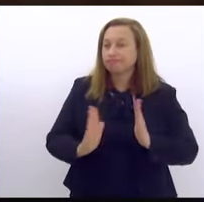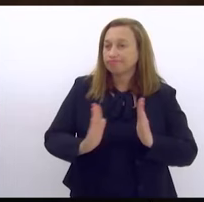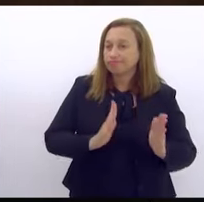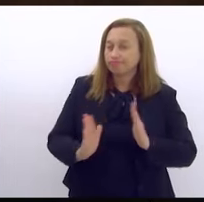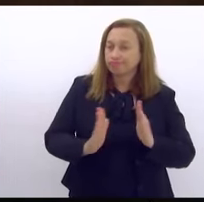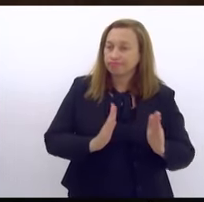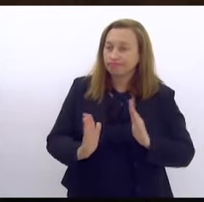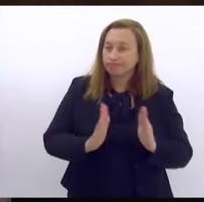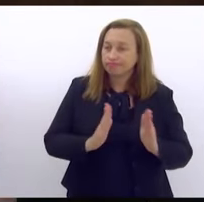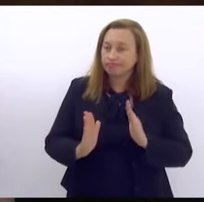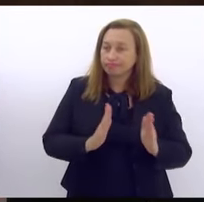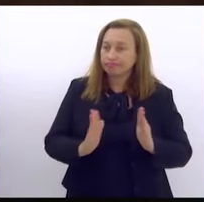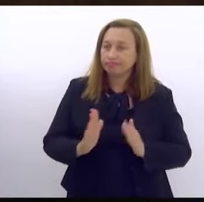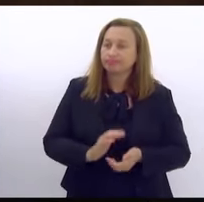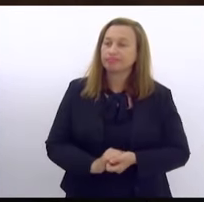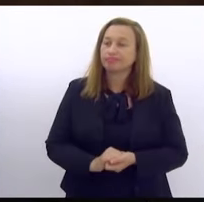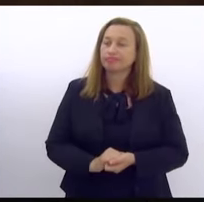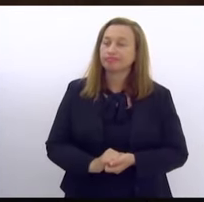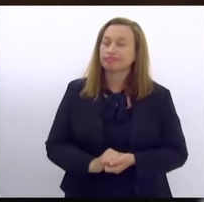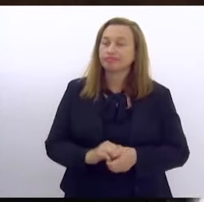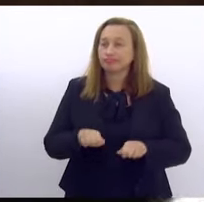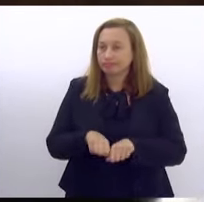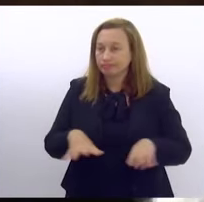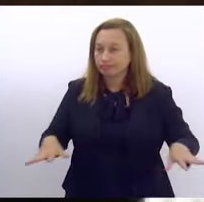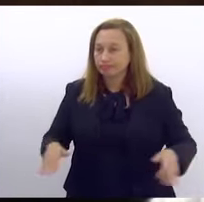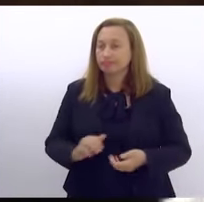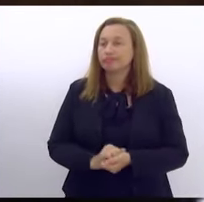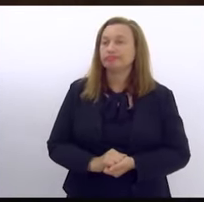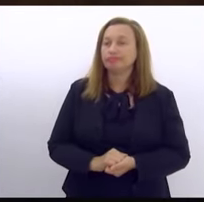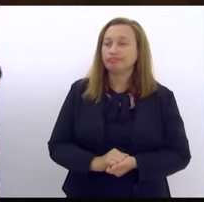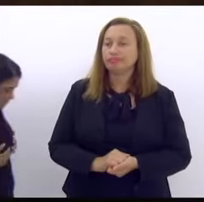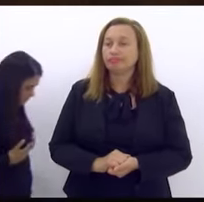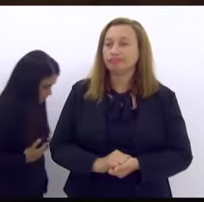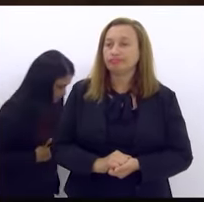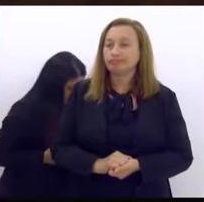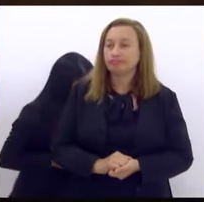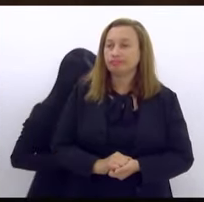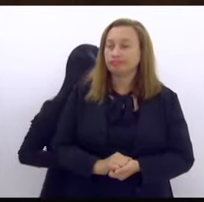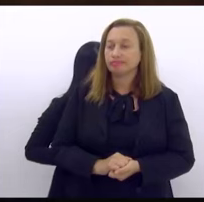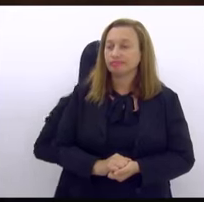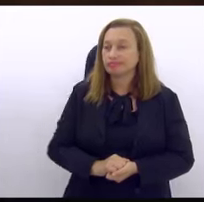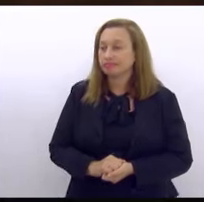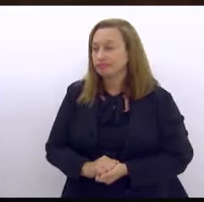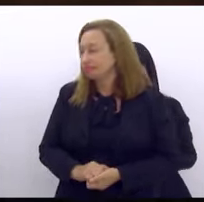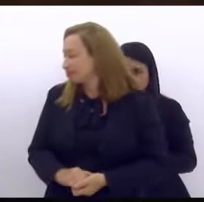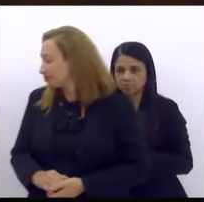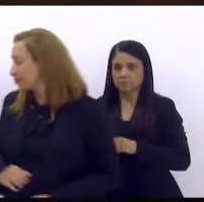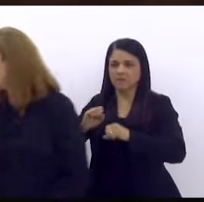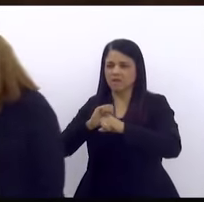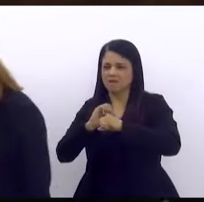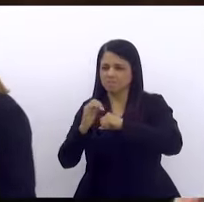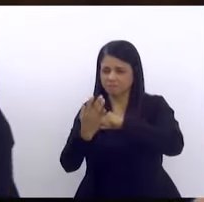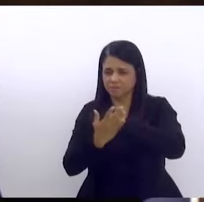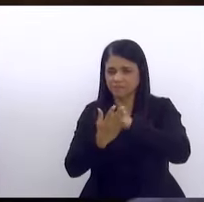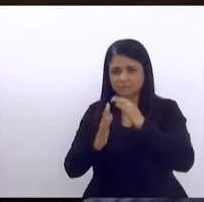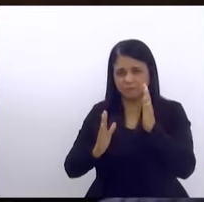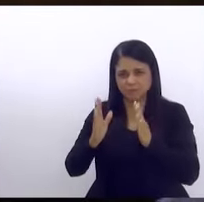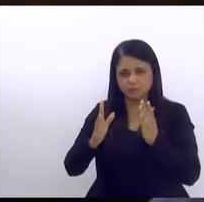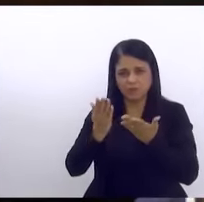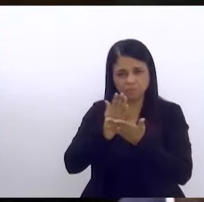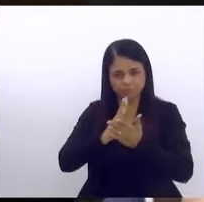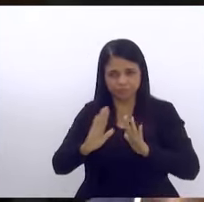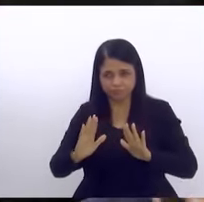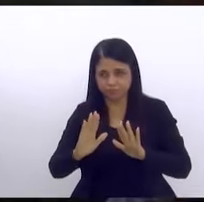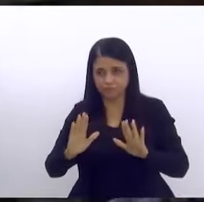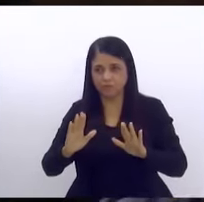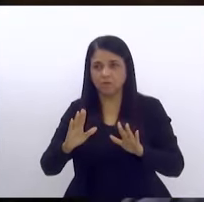forma lá de forma clara, durante o período da pandemia. A pandemia já foi decretada o fim pela Organização Mundial da Saúde, pelo Ministério da Saúde,